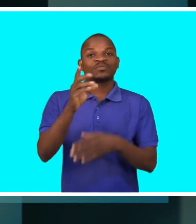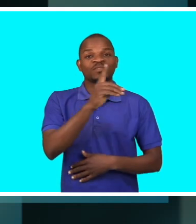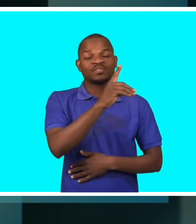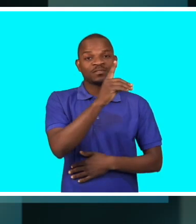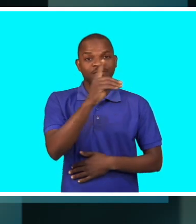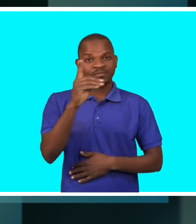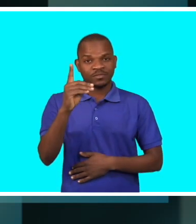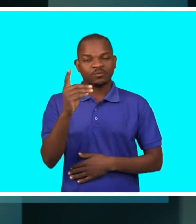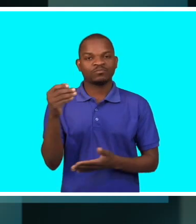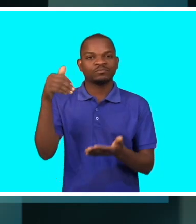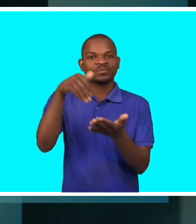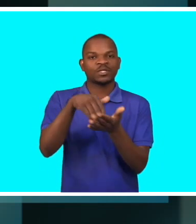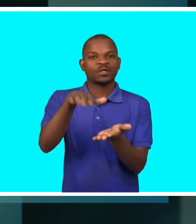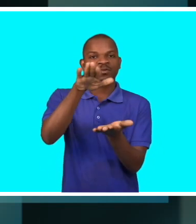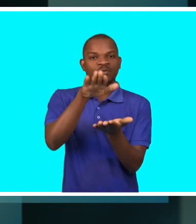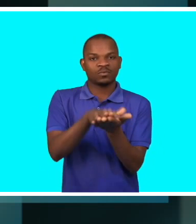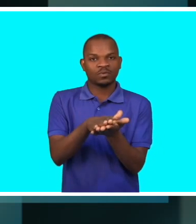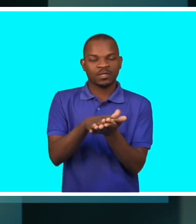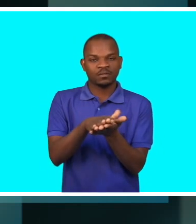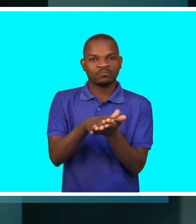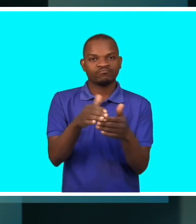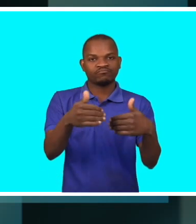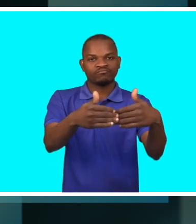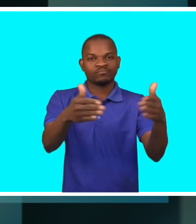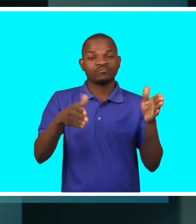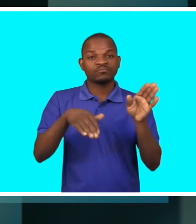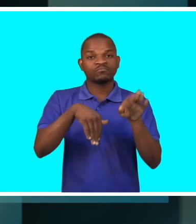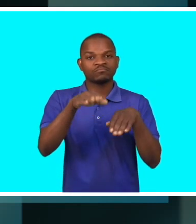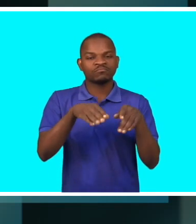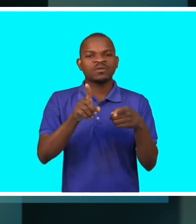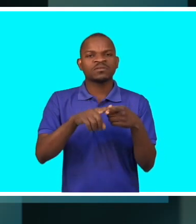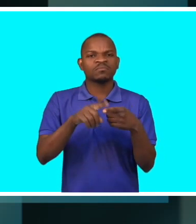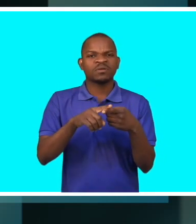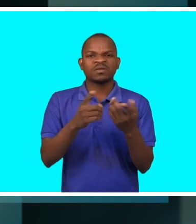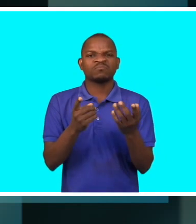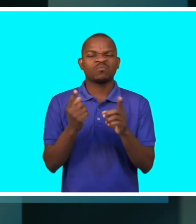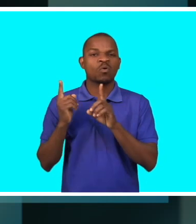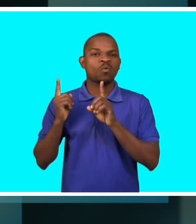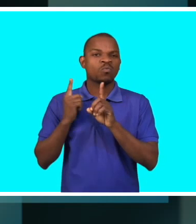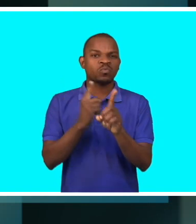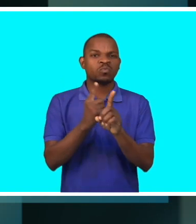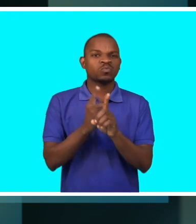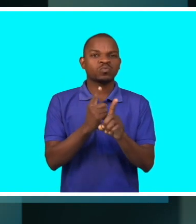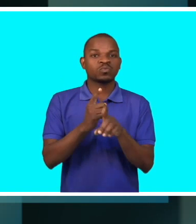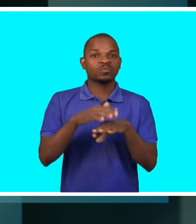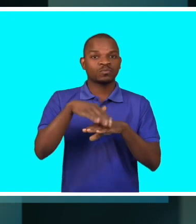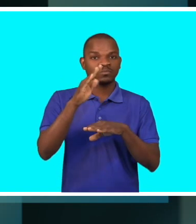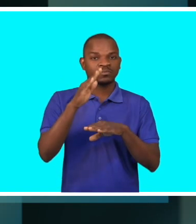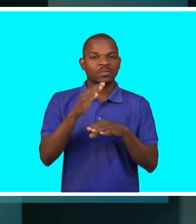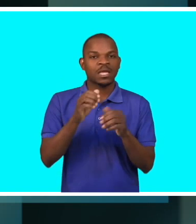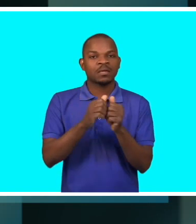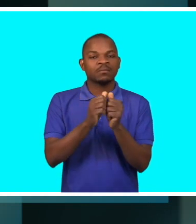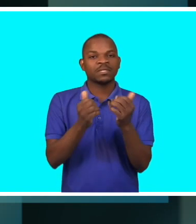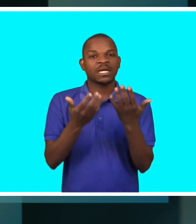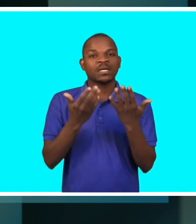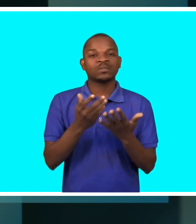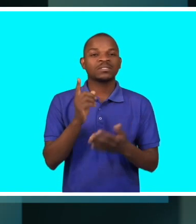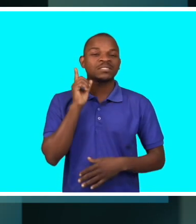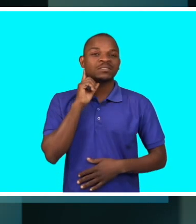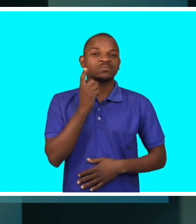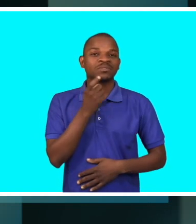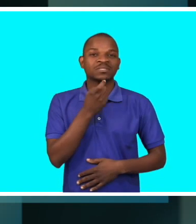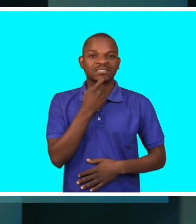deficiência que têm vindo aqui se de alguma forma têm um registro? Bom, lamentavelmente não posso de